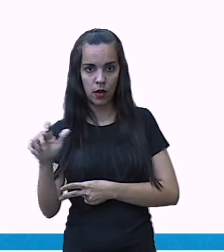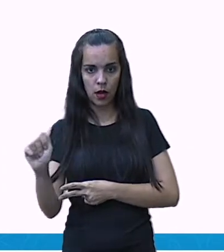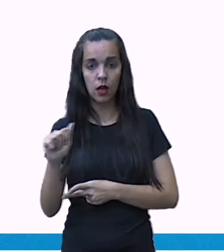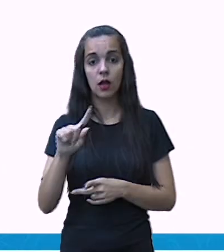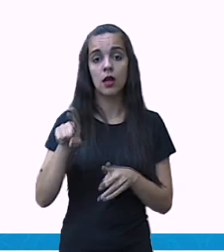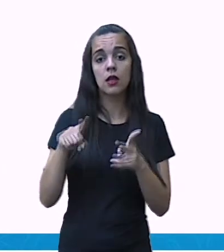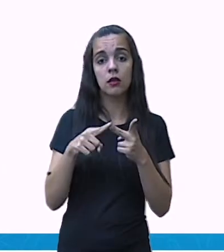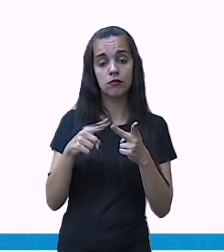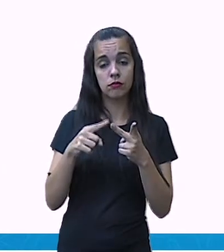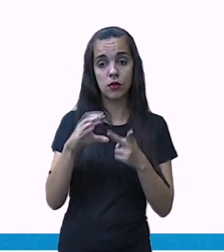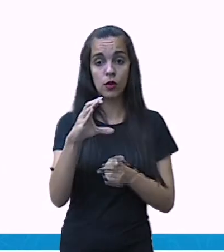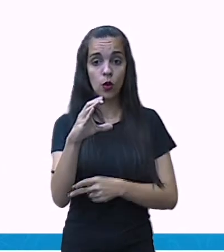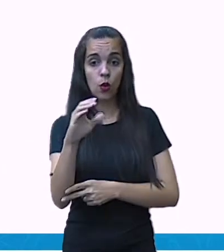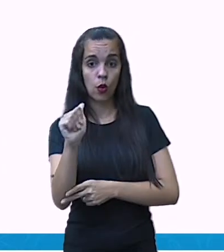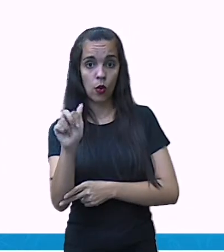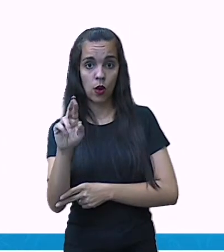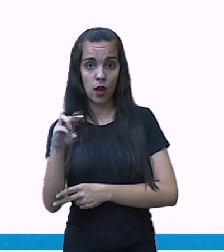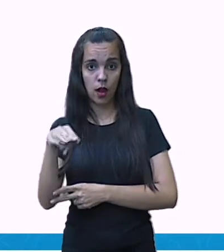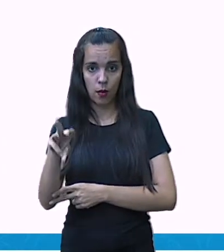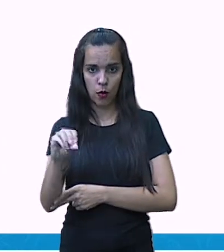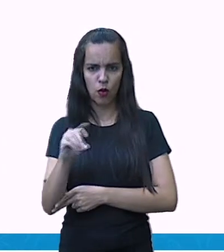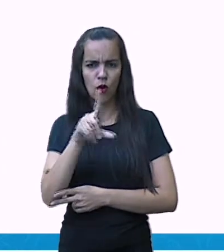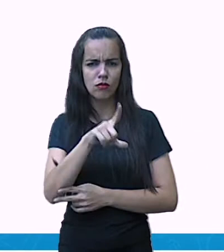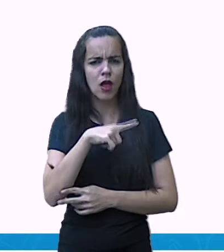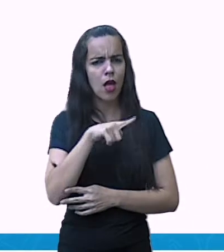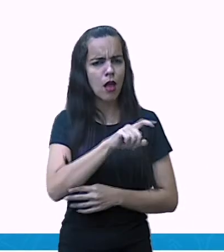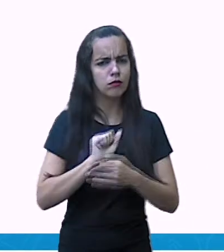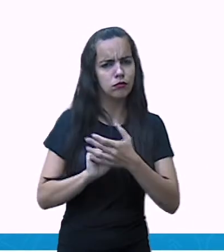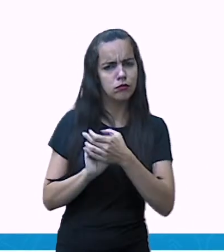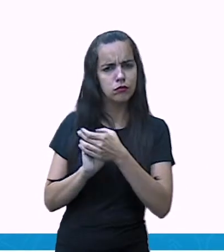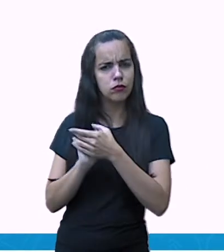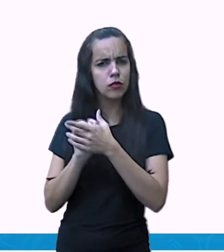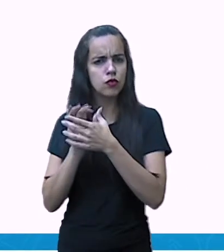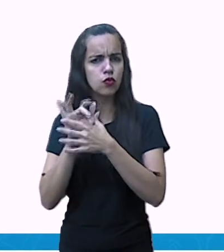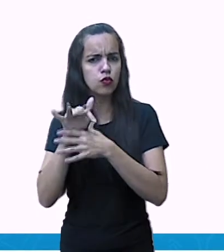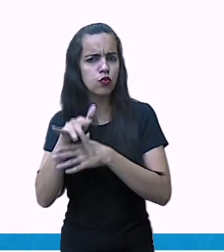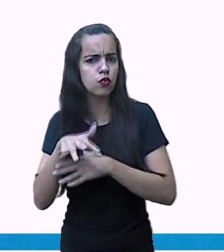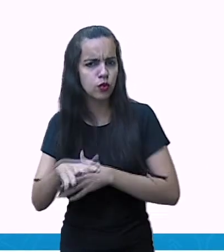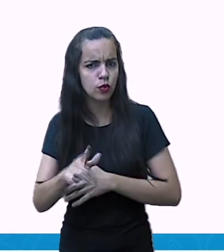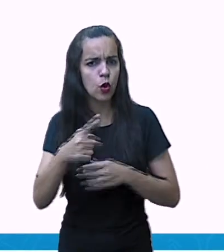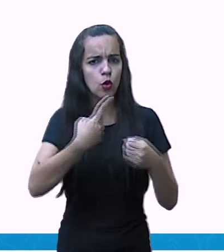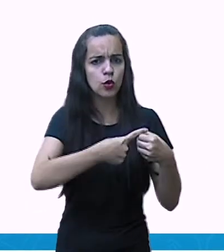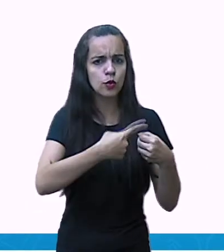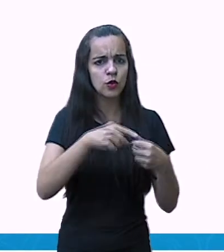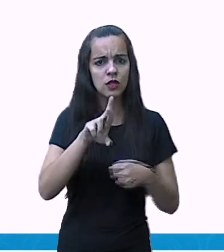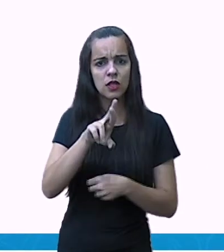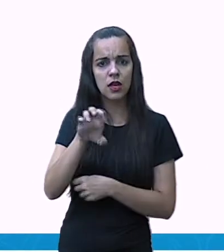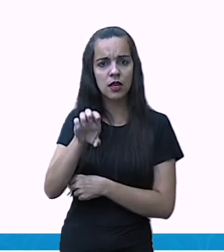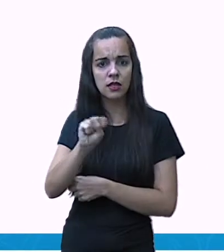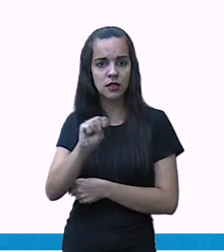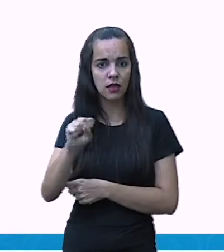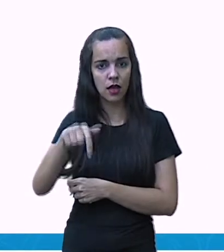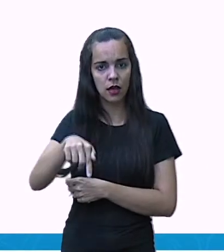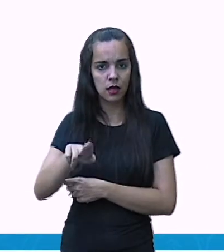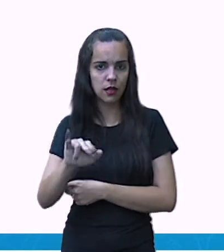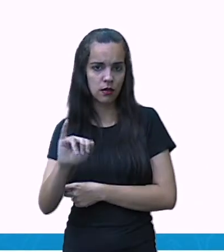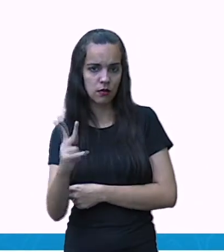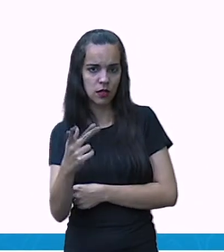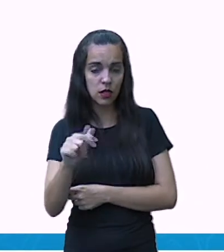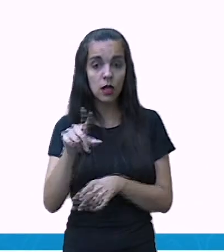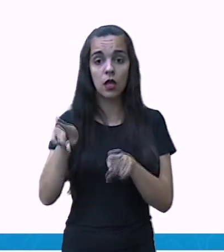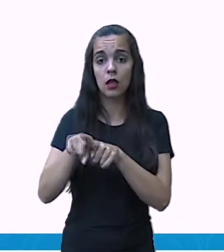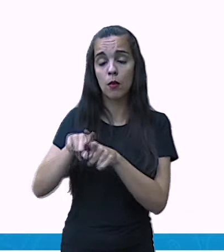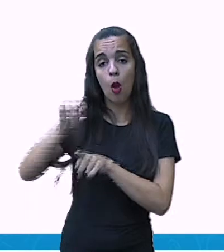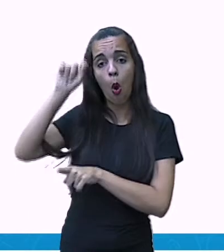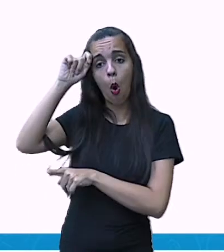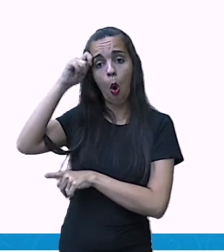Carmo, cujas nascentes estão situadas nos municípios Ressaquinha e Ouro Preto,